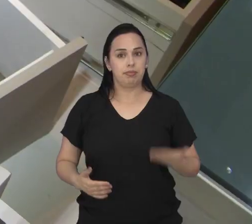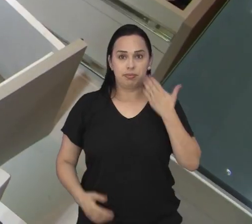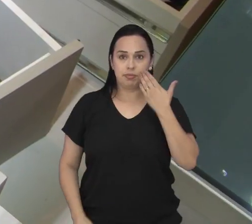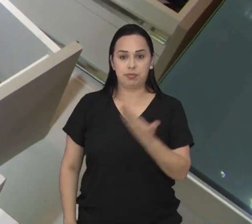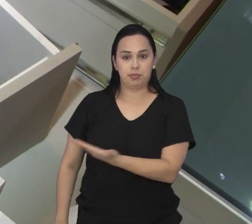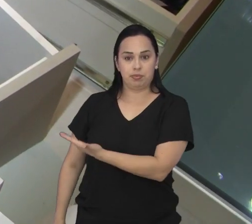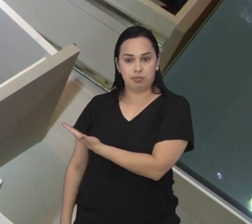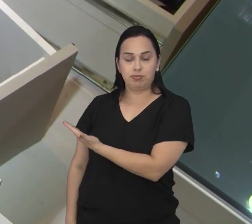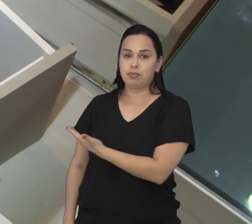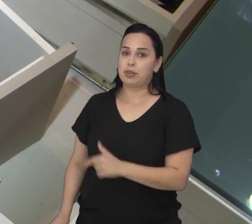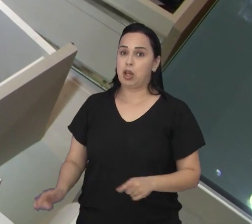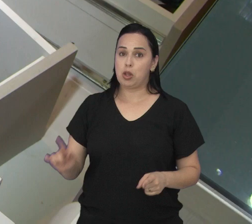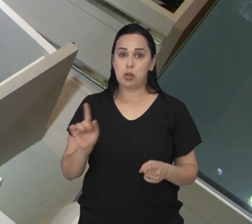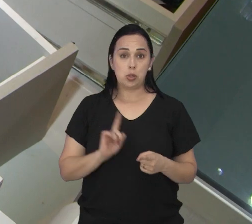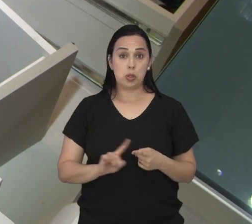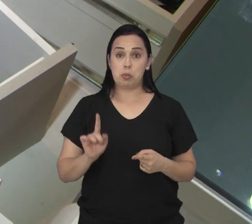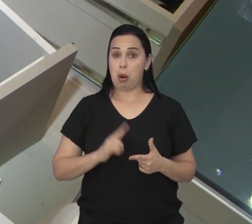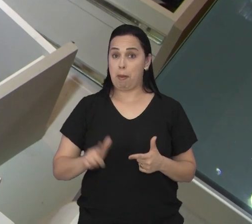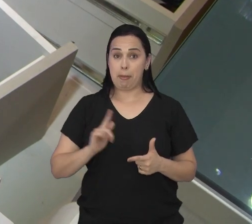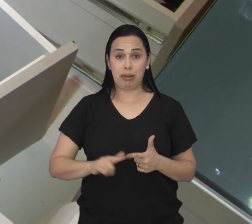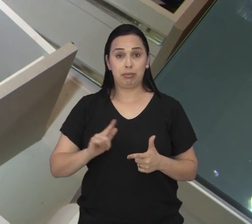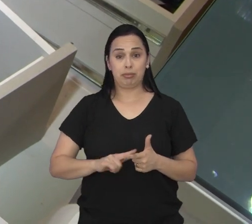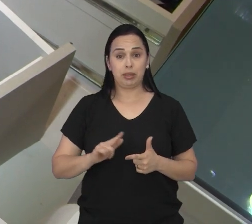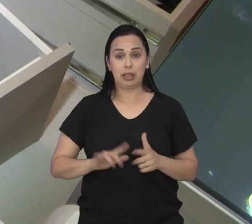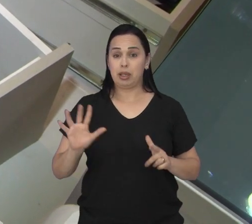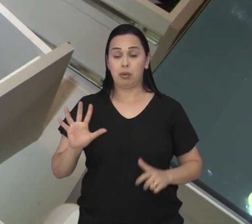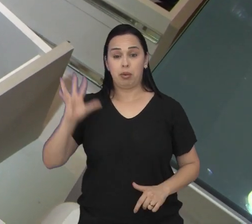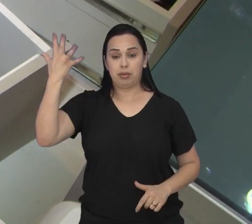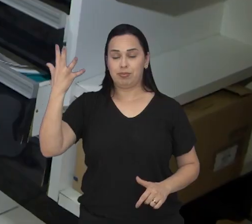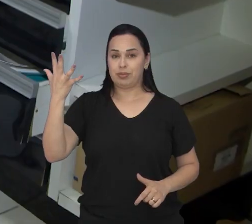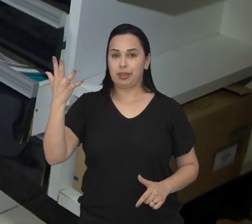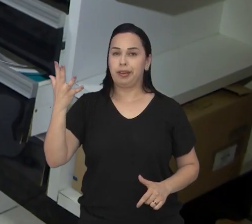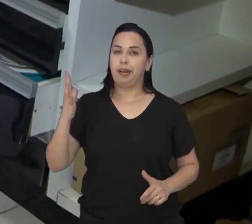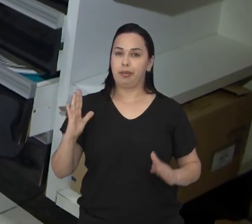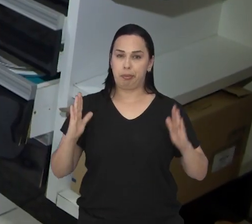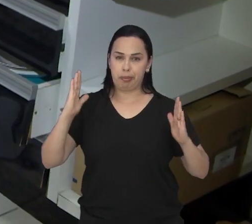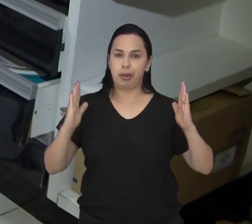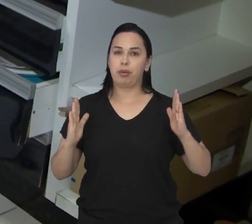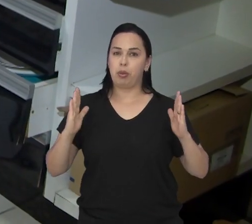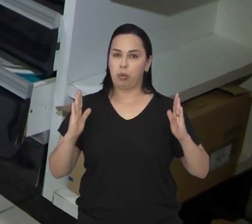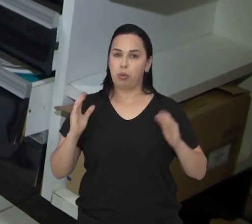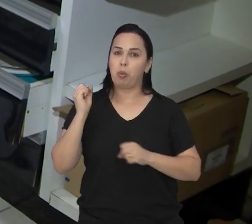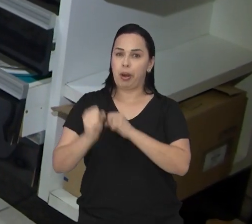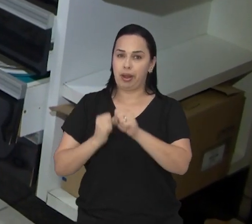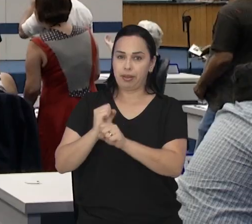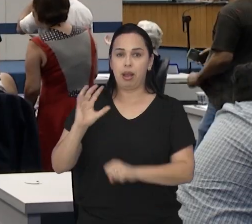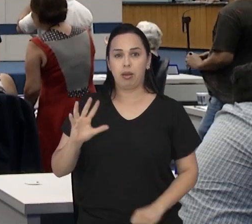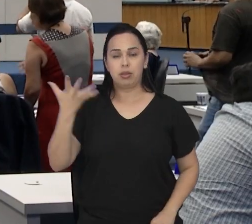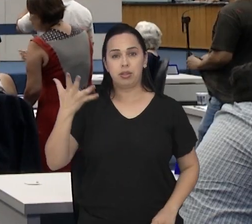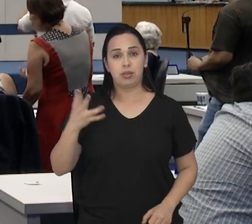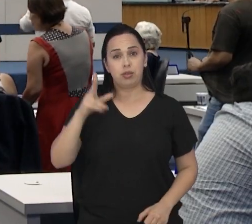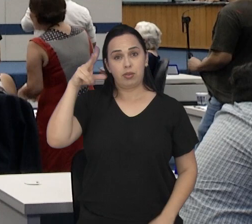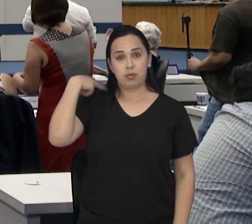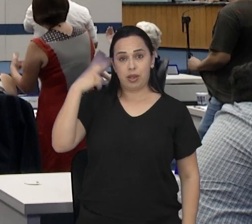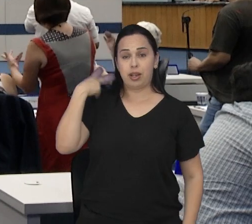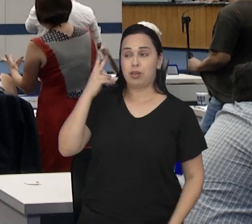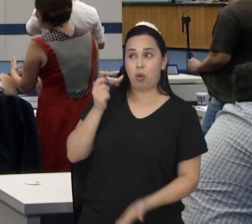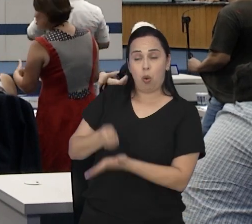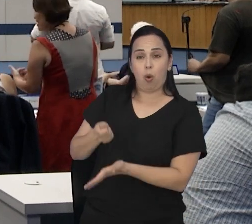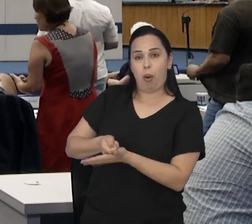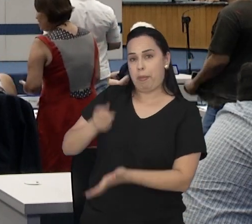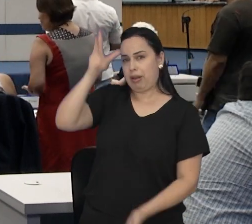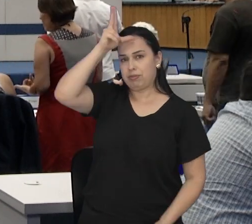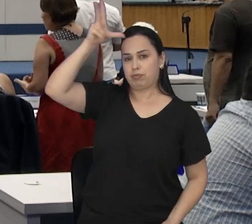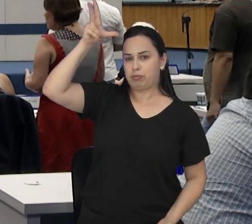menos. Diante dos problemas causados pelas fortes chuvas, comuns nesta época do ano, os vereadores cobram